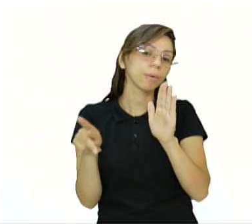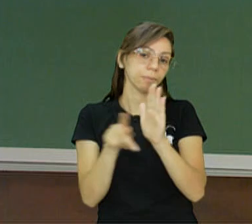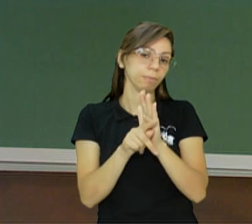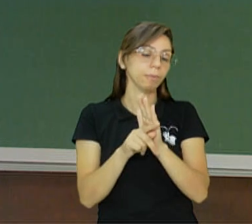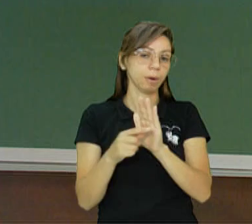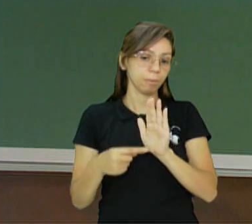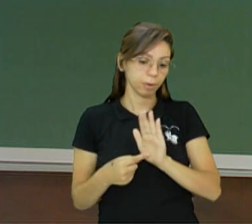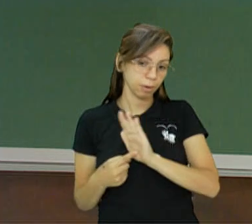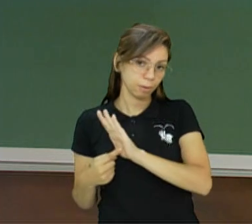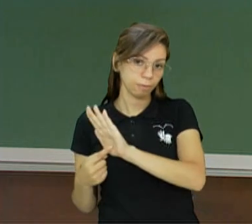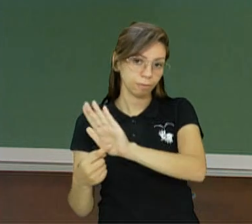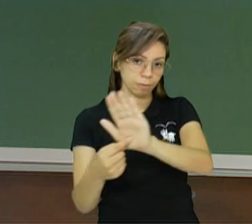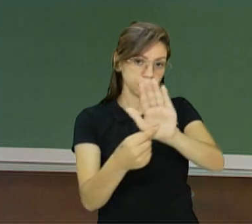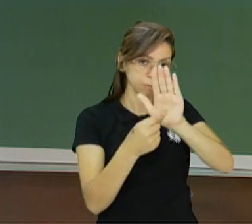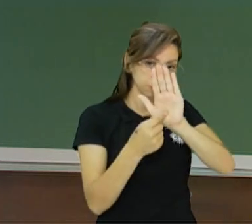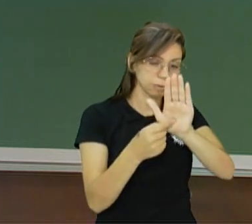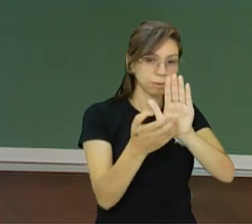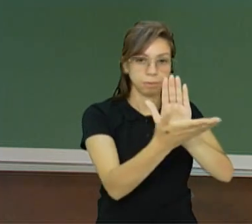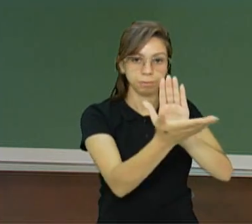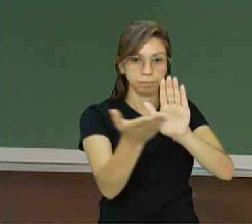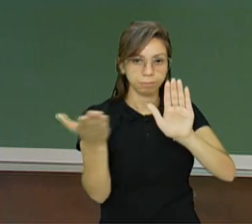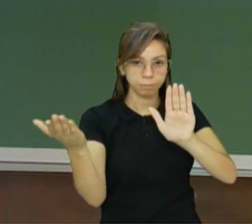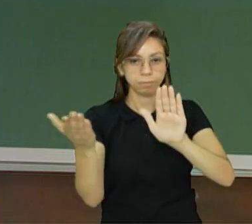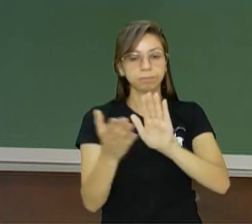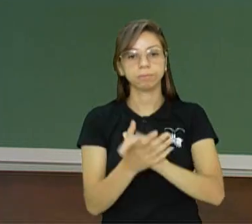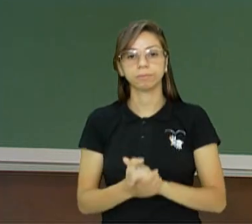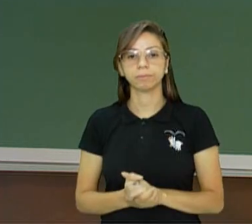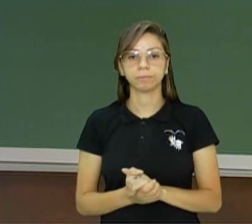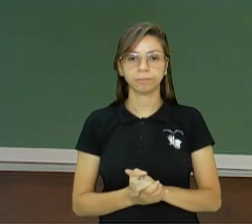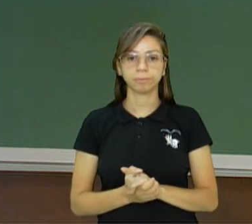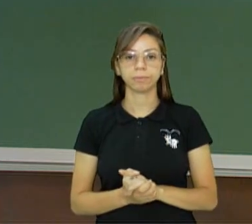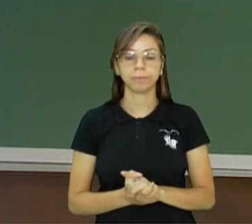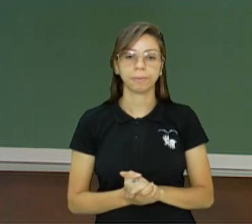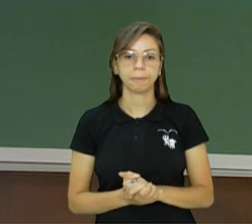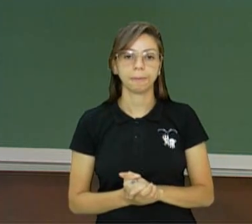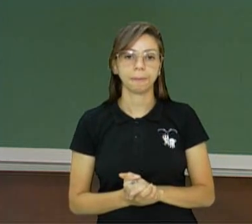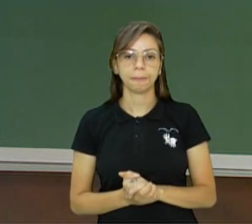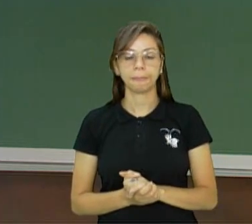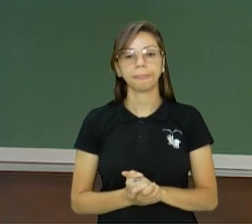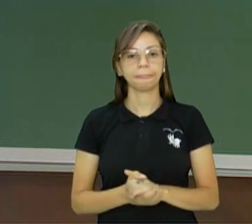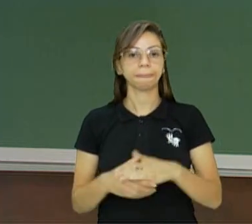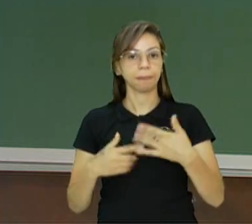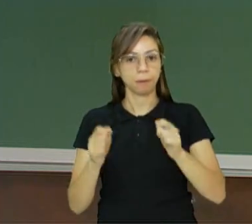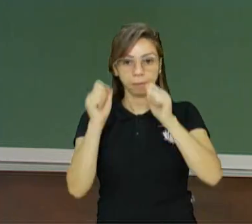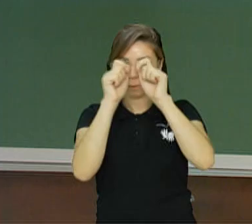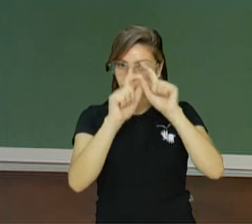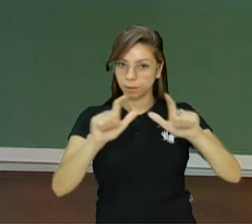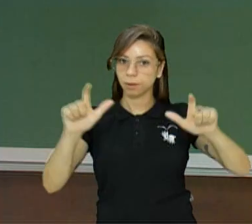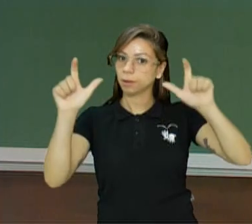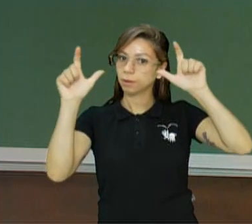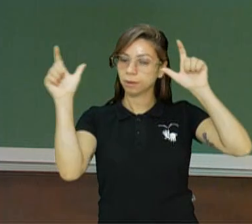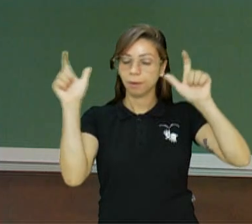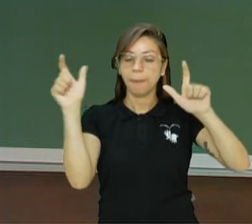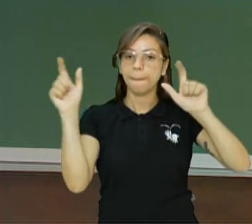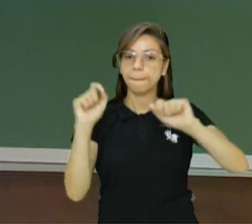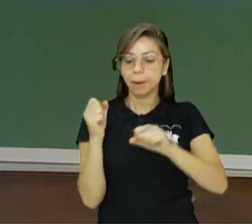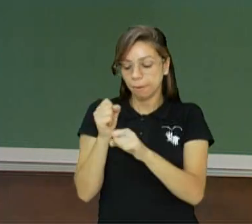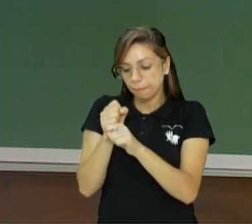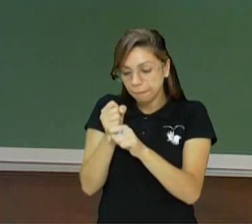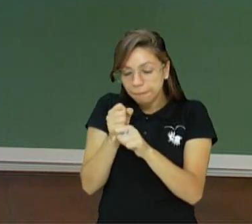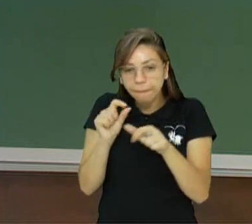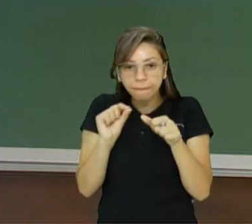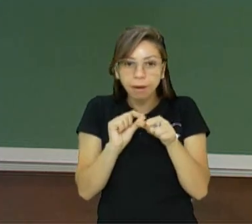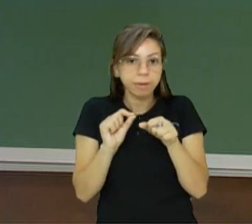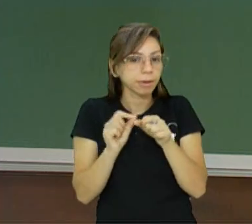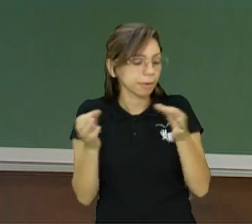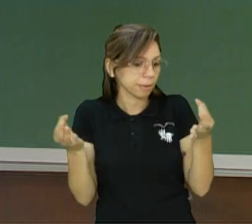trouxe hoje, que eu vou estar mostrando depois para vocês esses sólidos. Muita atenção, gente, para poder construir certinho,